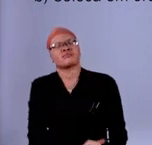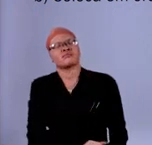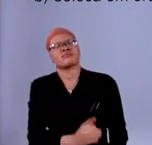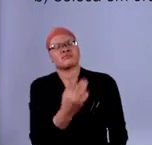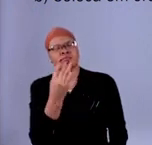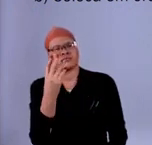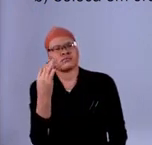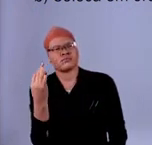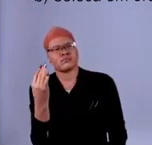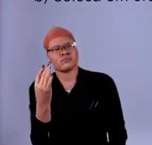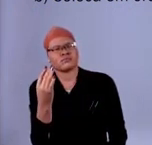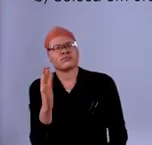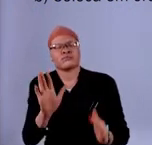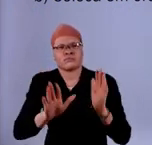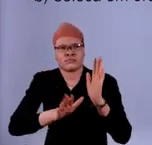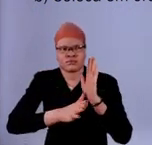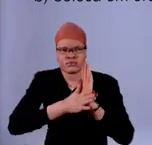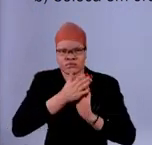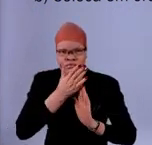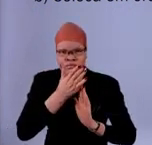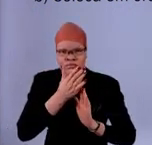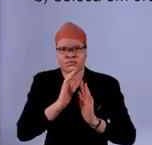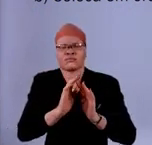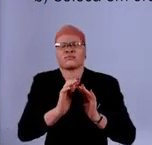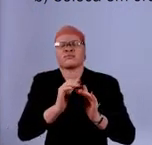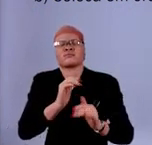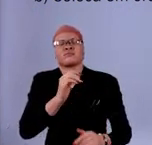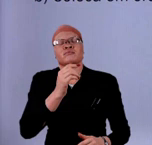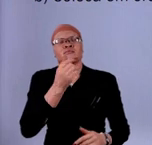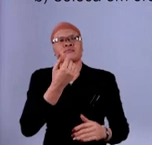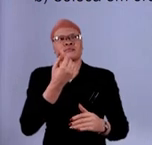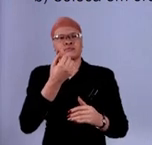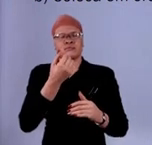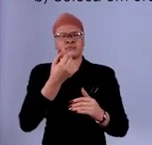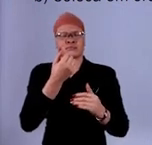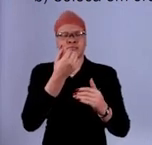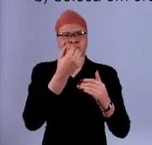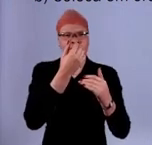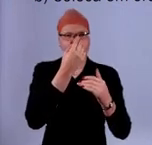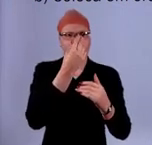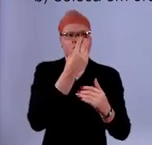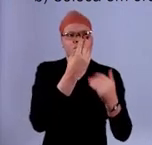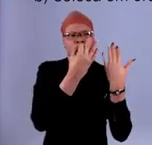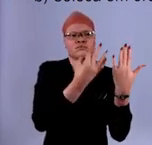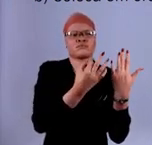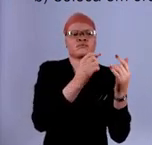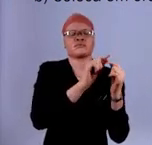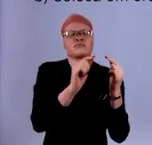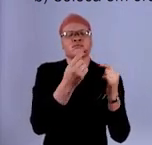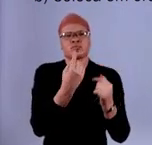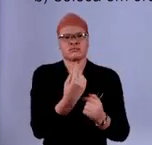8:04 sobre oito a ordem decrescente e fica há 8